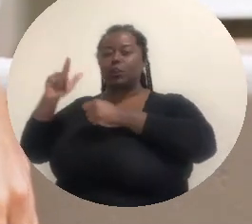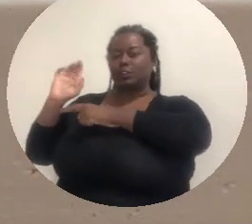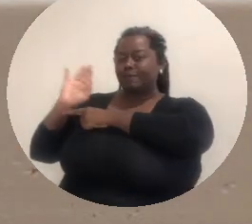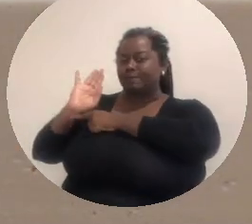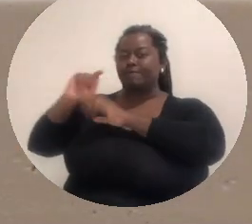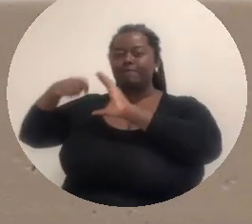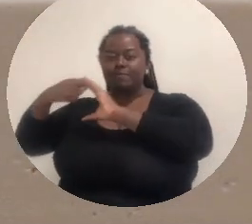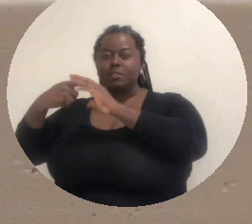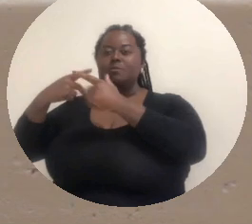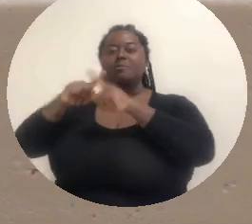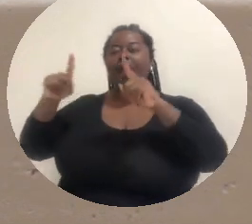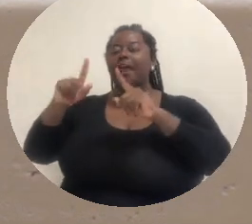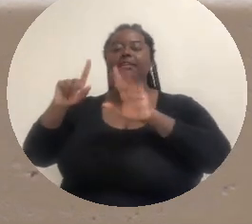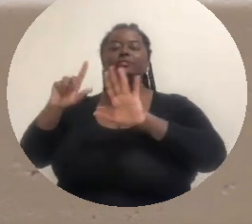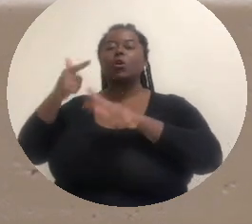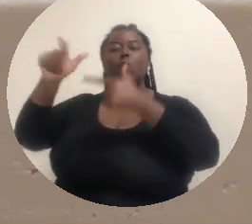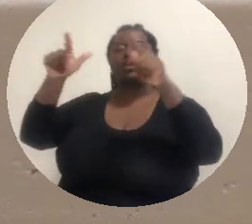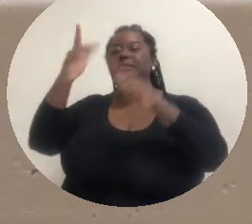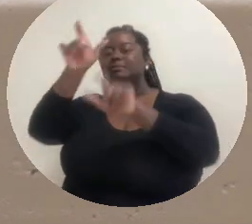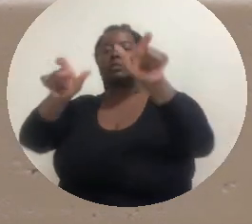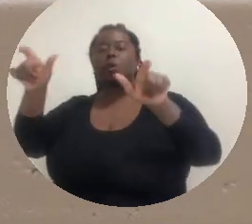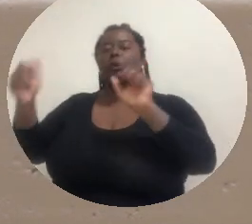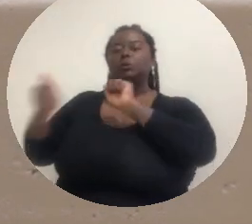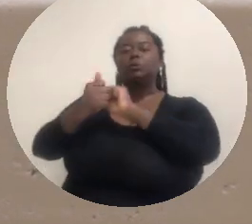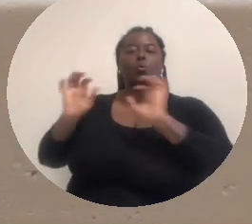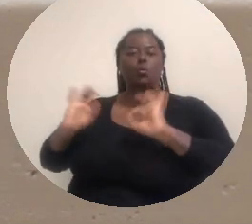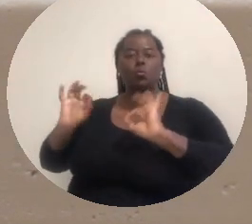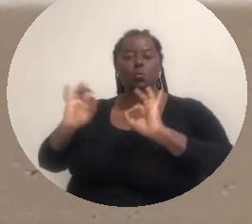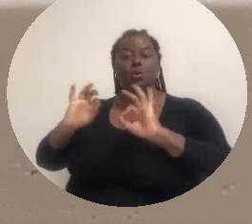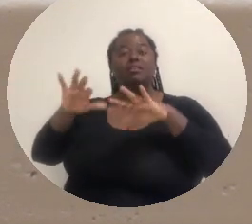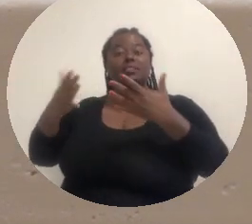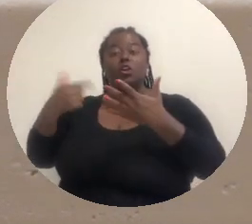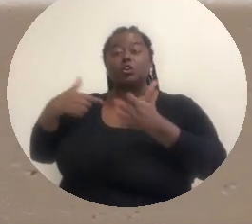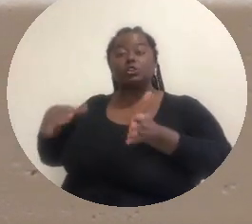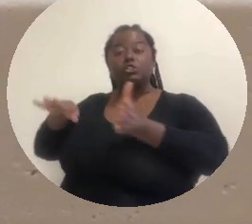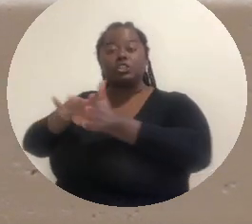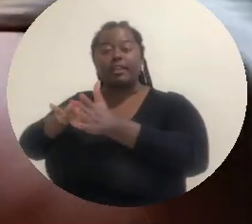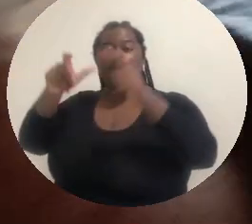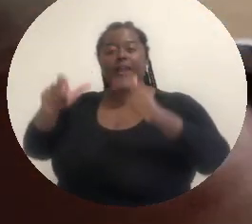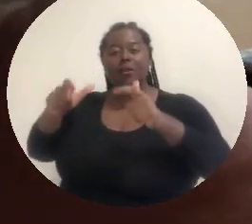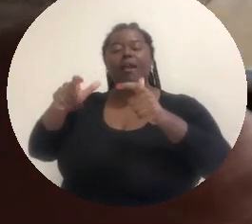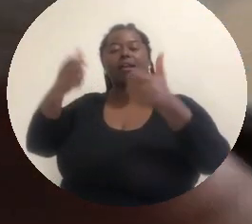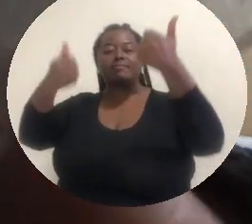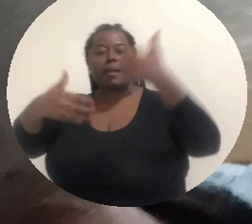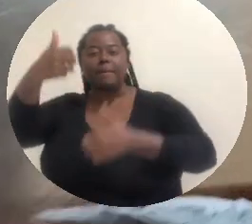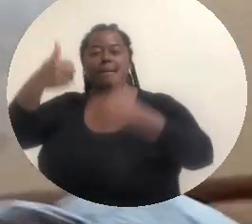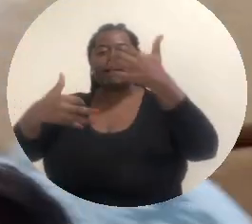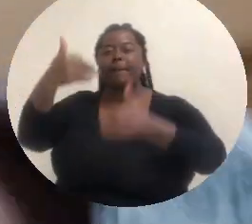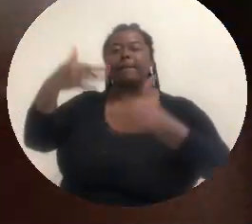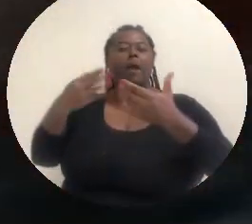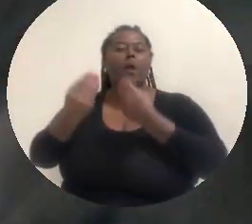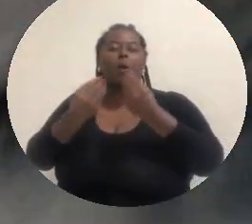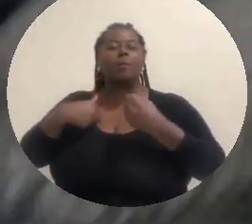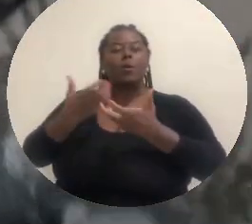pessoas. Então, ter que chegar ali no set e explicar minha visão para as outras pessoas, explicar